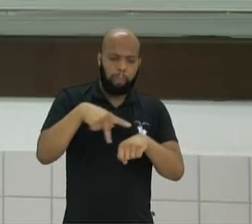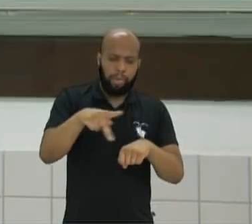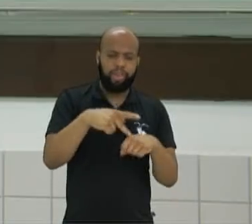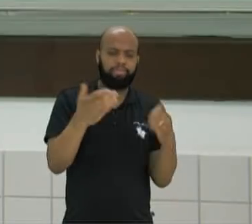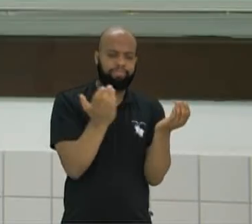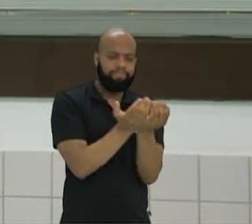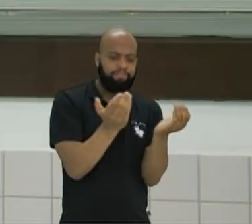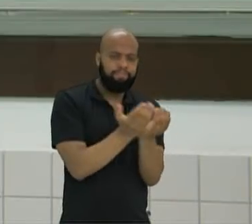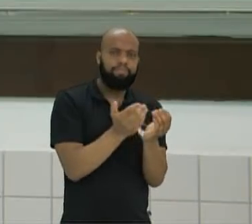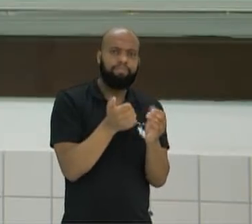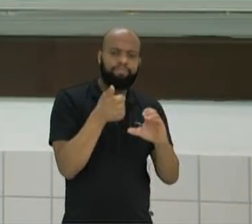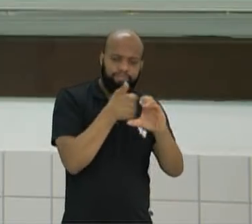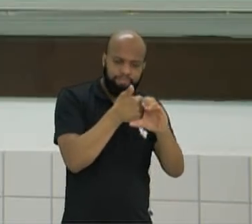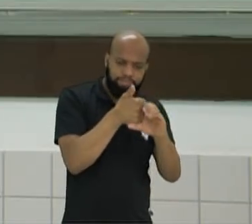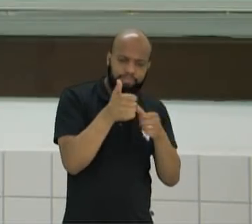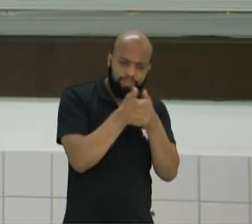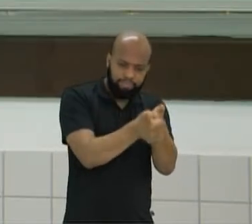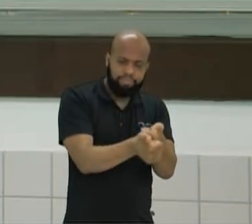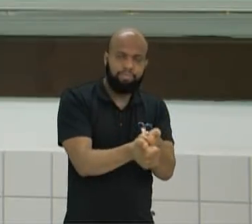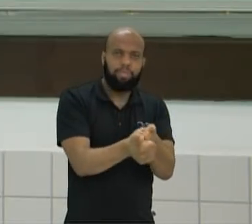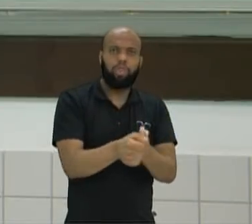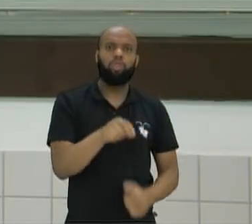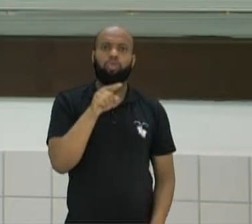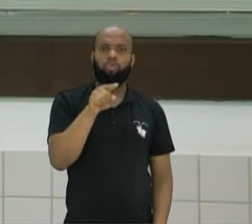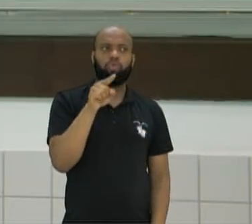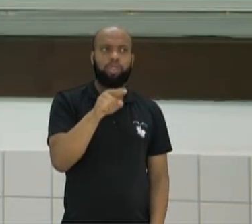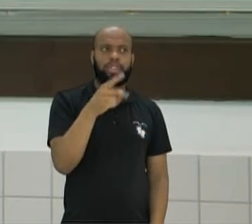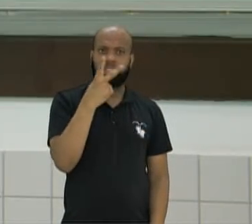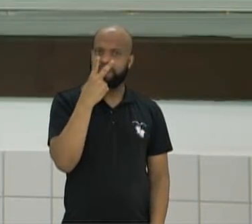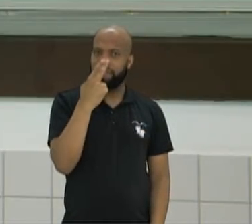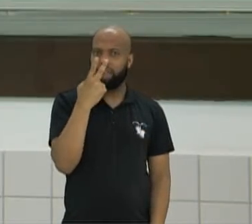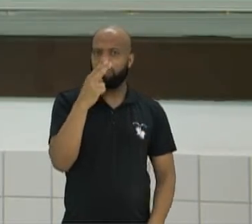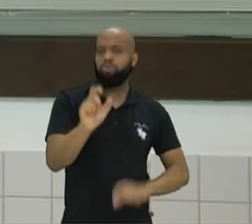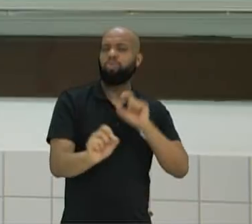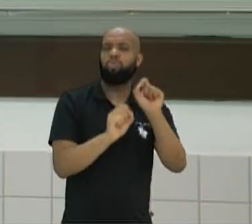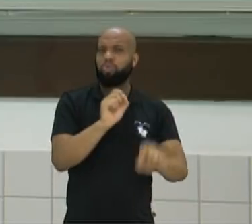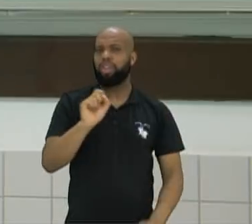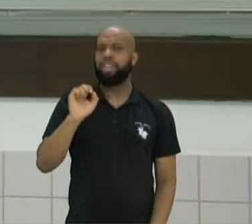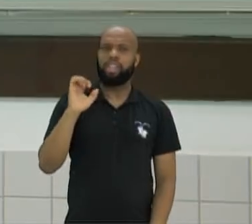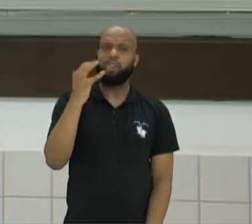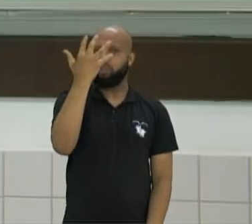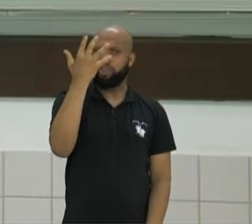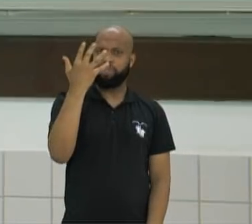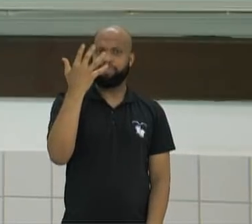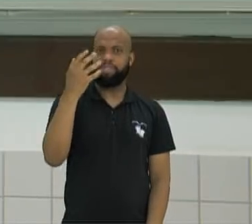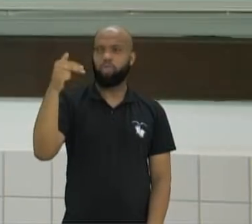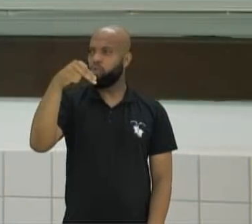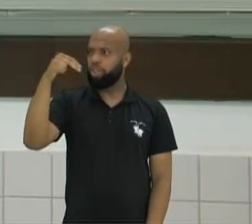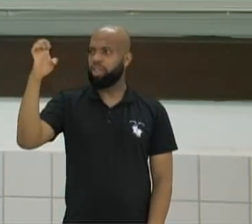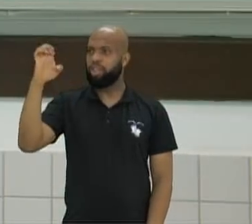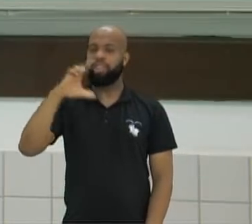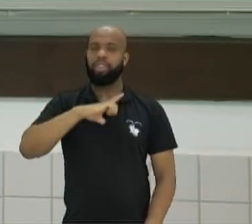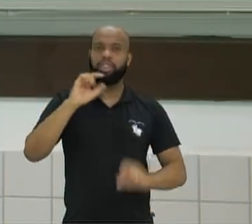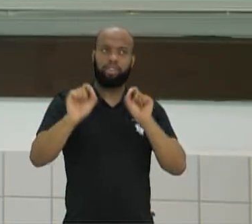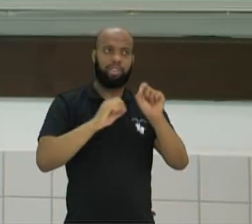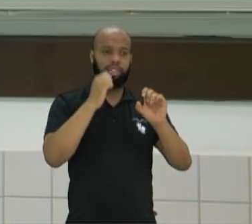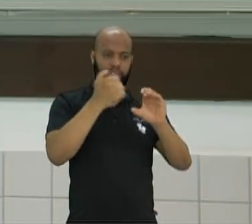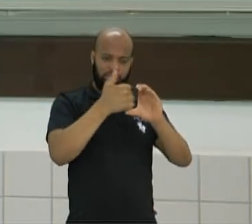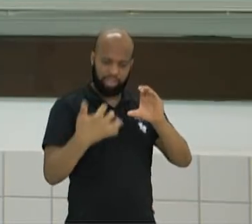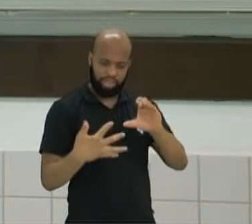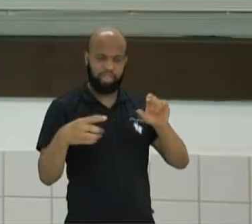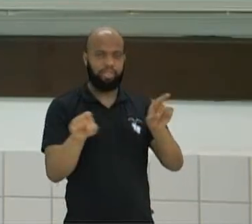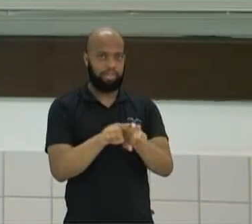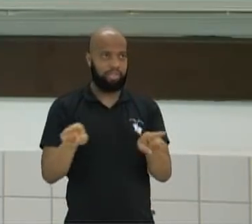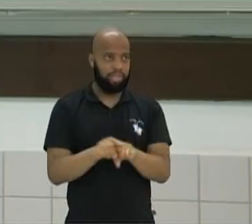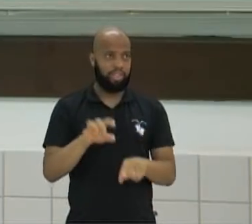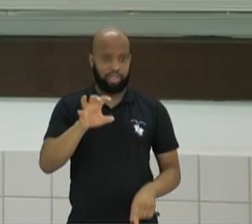origem protestante. O que você acha, calvinista, puritanos, né? O que vocês imaginam, né? O Nordeste, com uma característica também, tudo